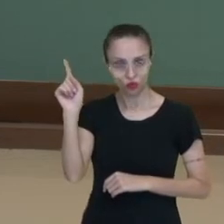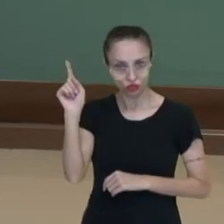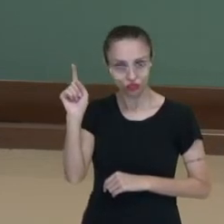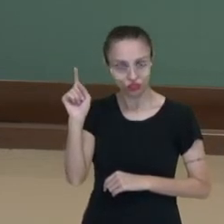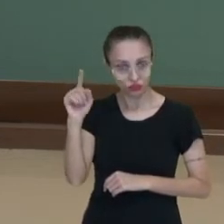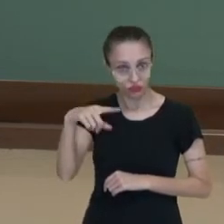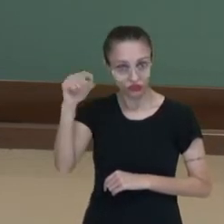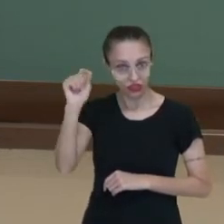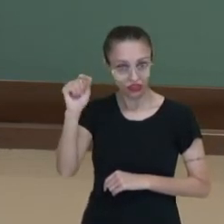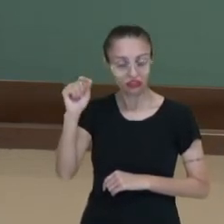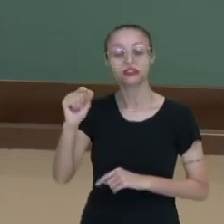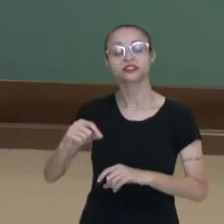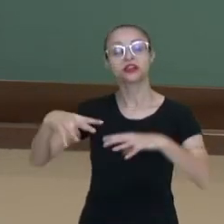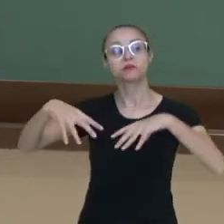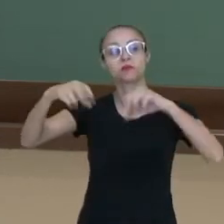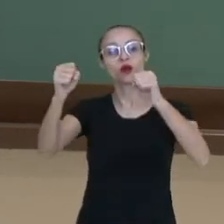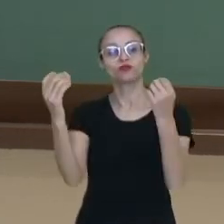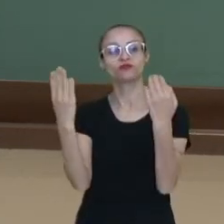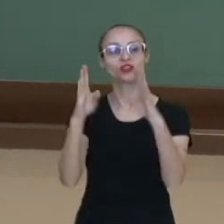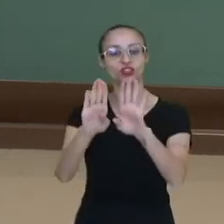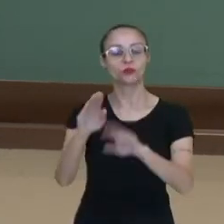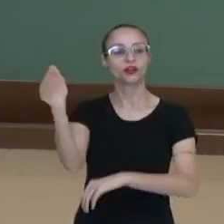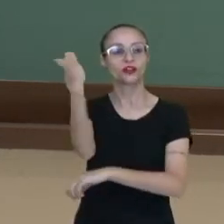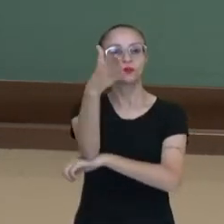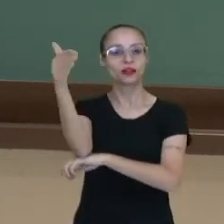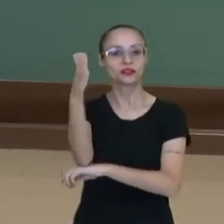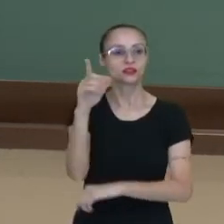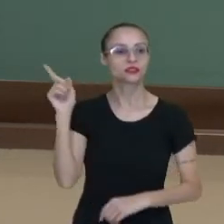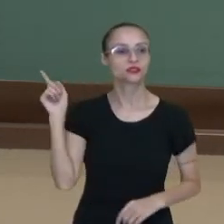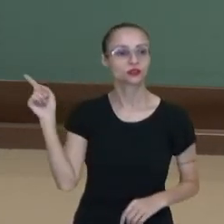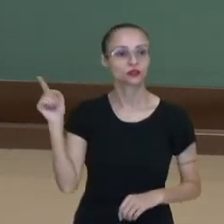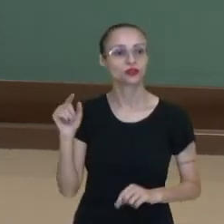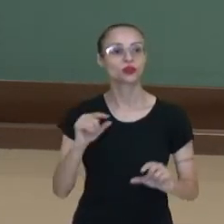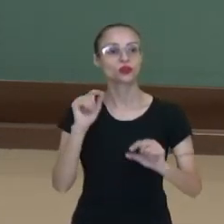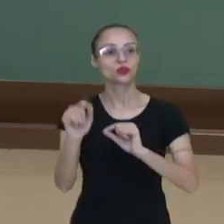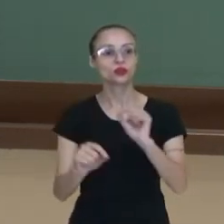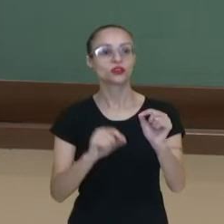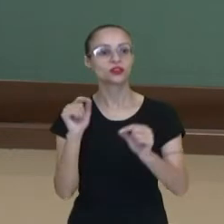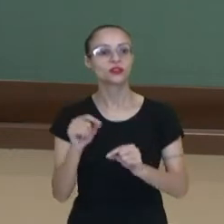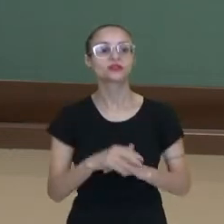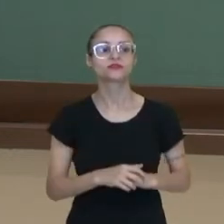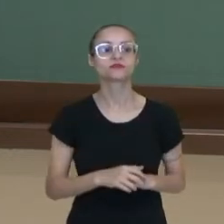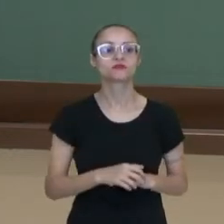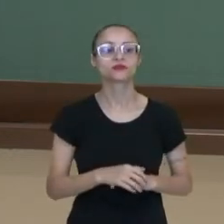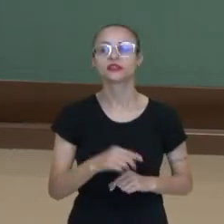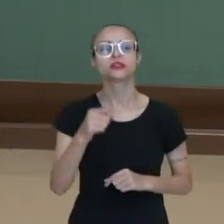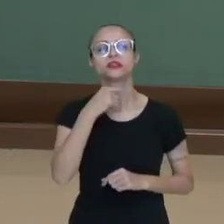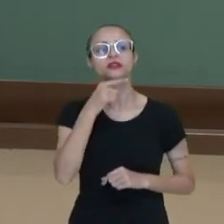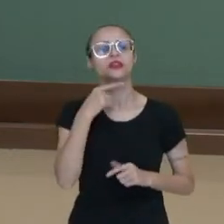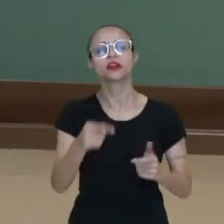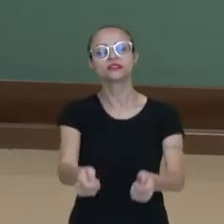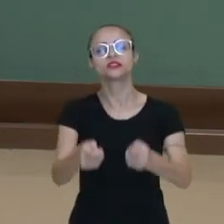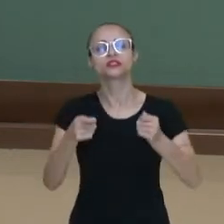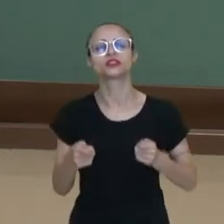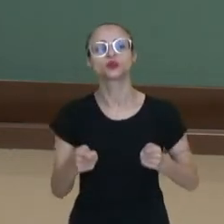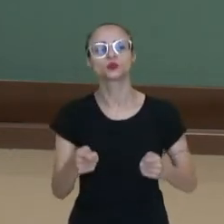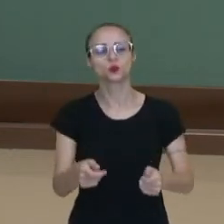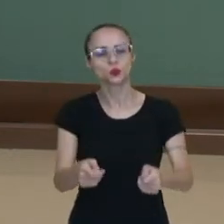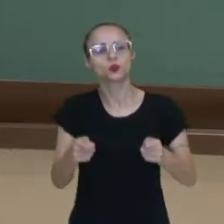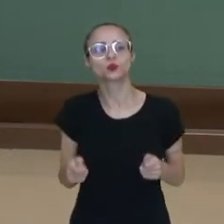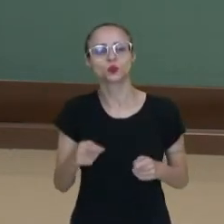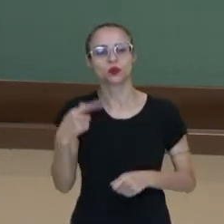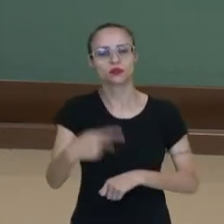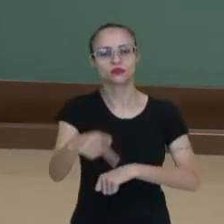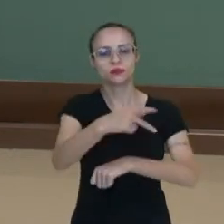fecha a porta. E aqui um outro com a bandeira do Brasil, o cartaz da Semana da Pátria, escrito ninguém mais segura este